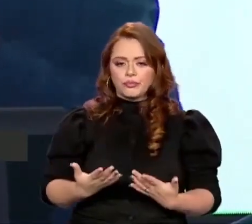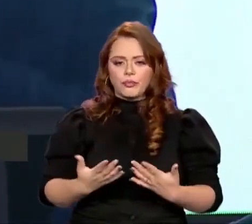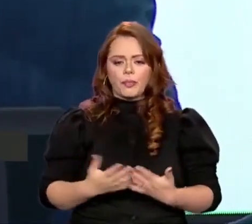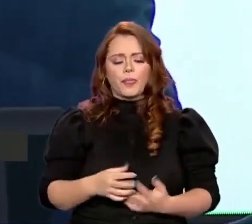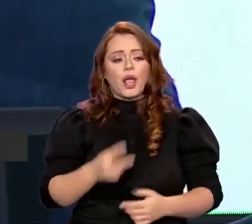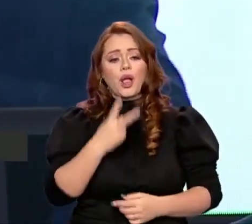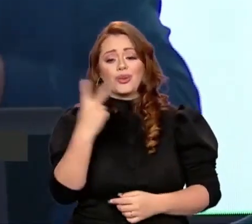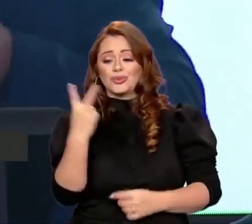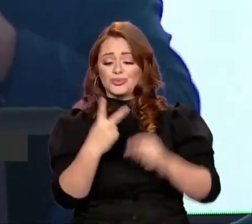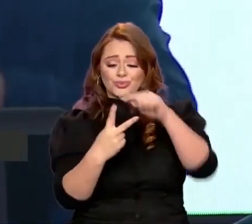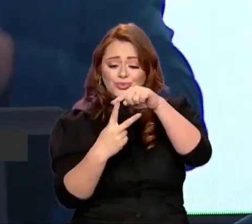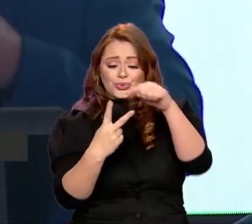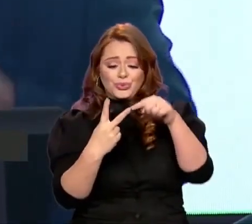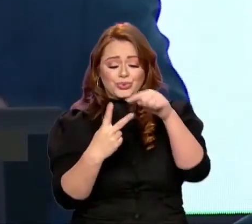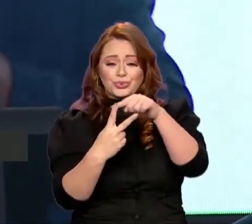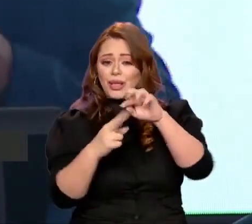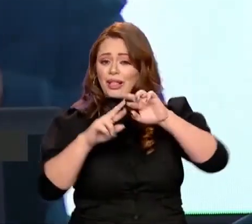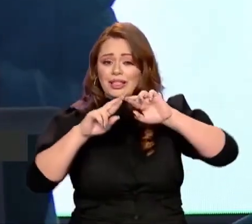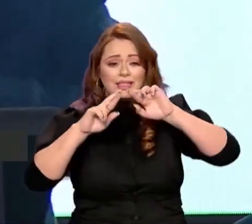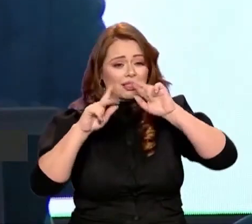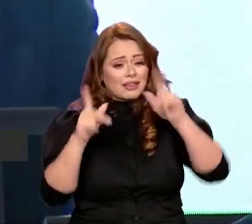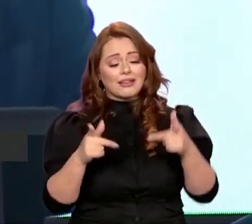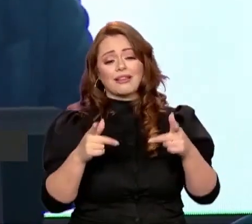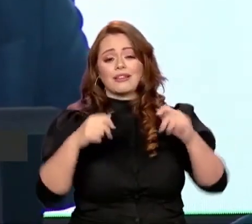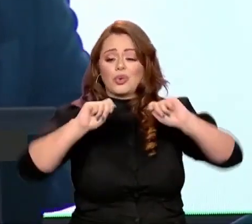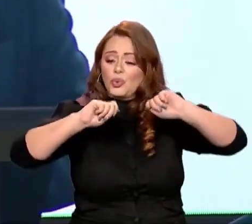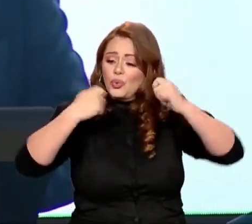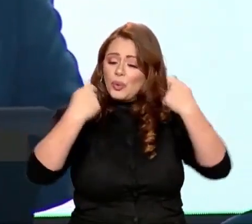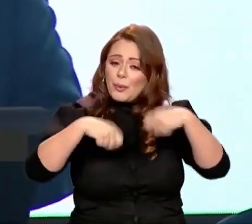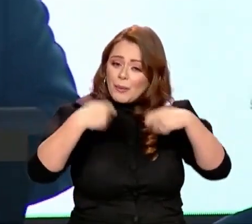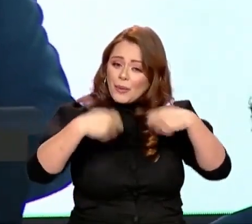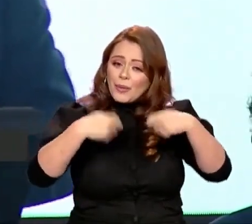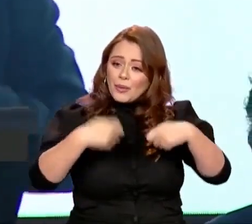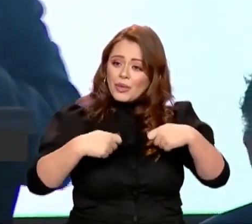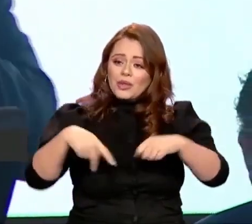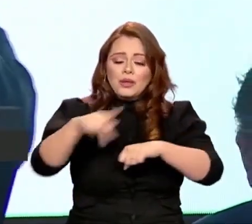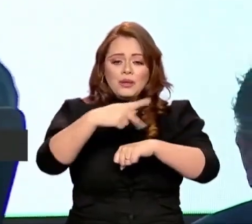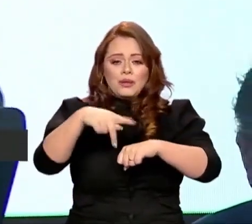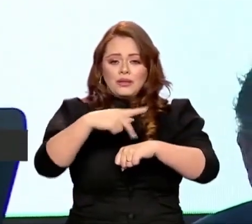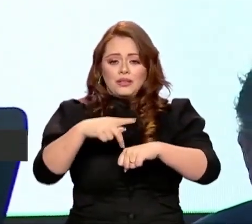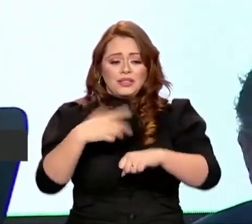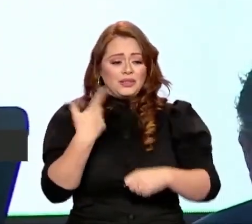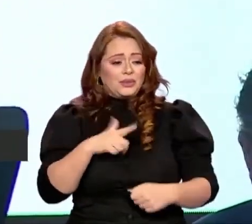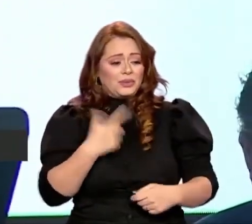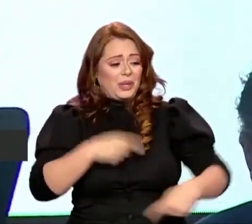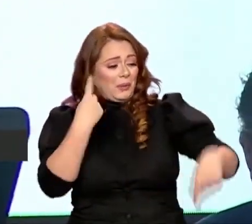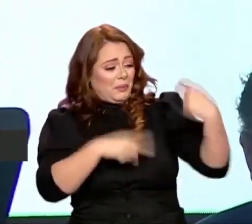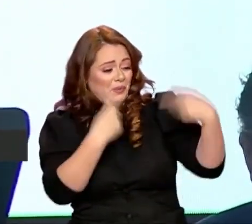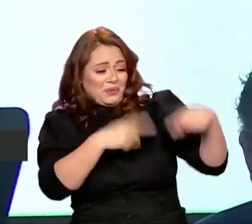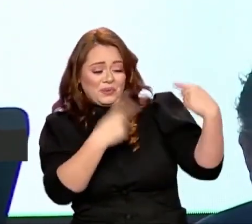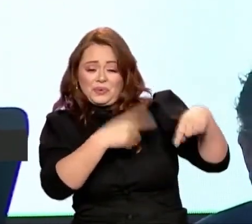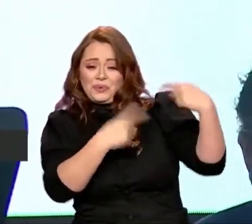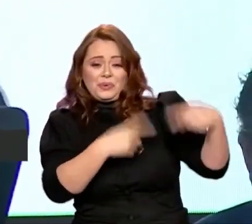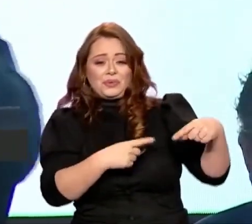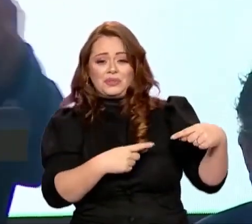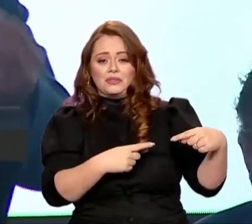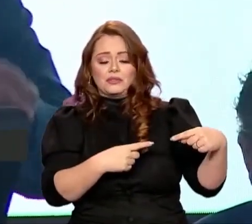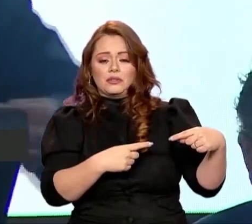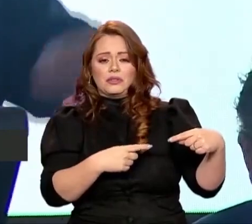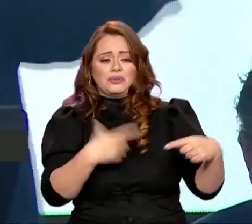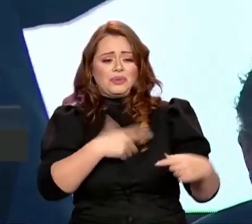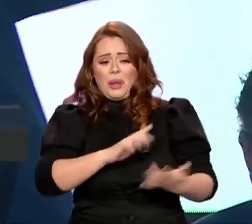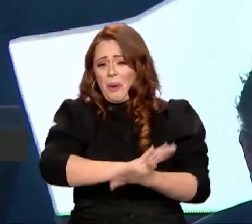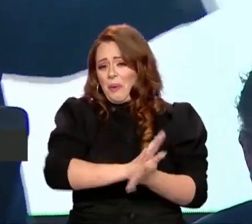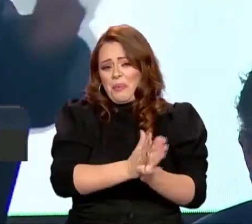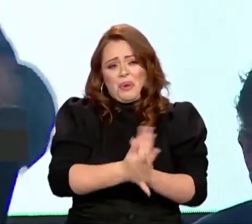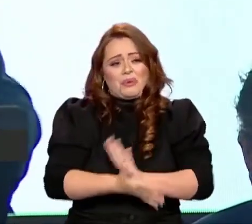Ora, são duas coisas totalmente necessárias ao país. Não há rivalidade. Não há por que o